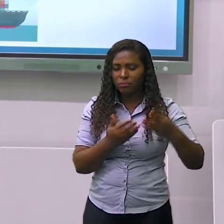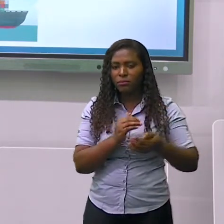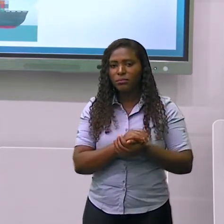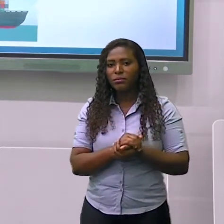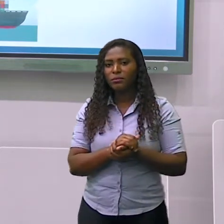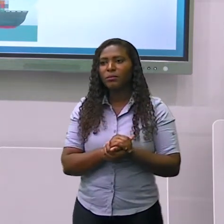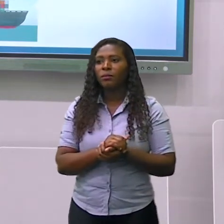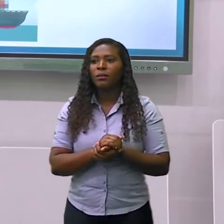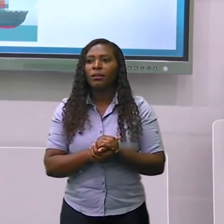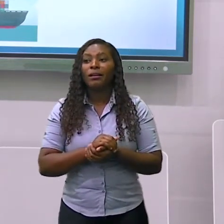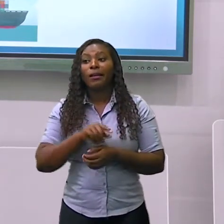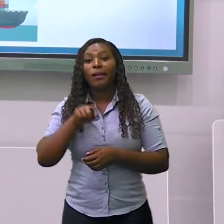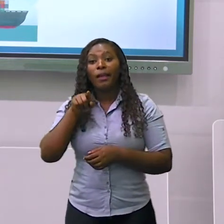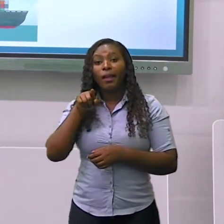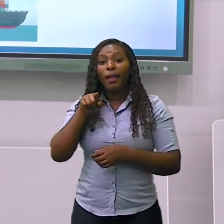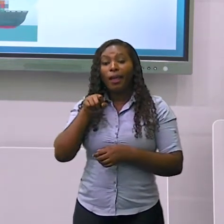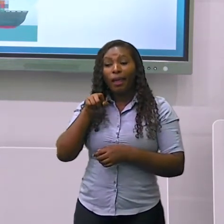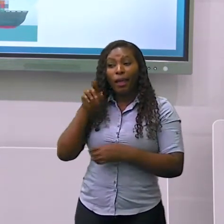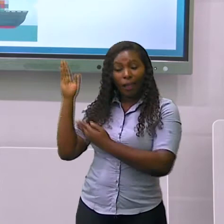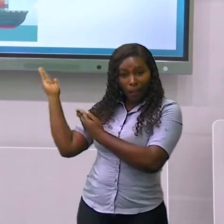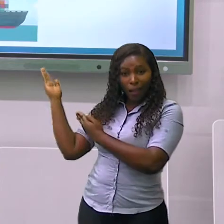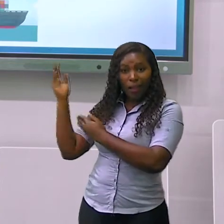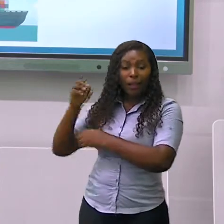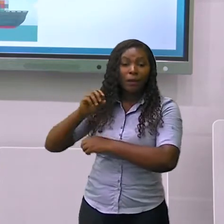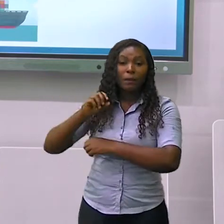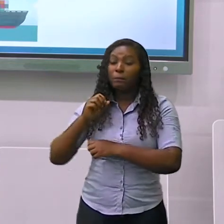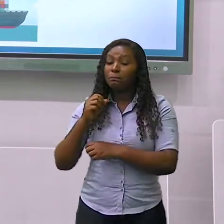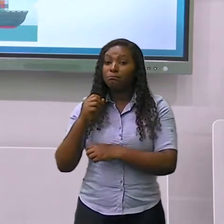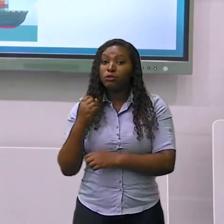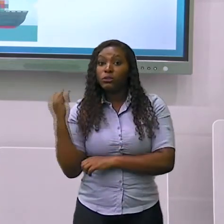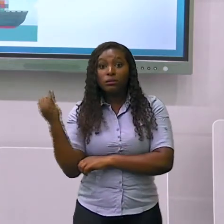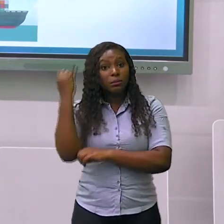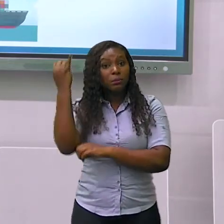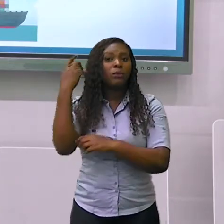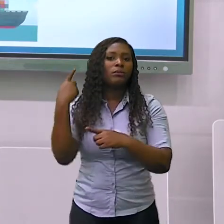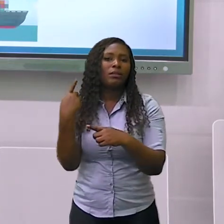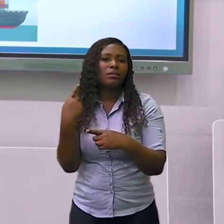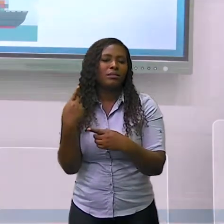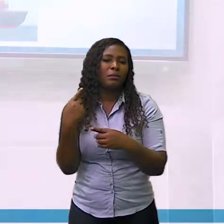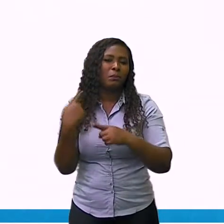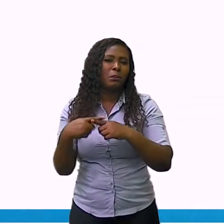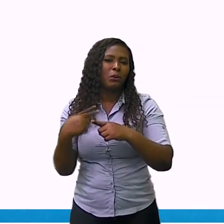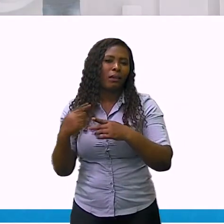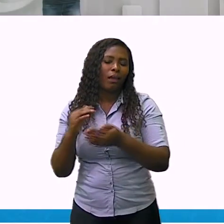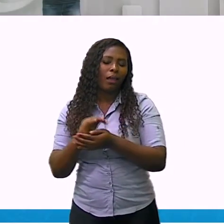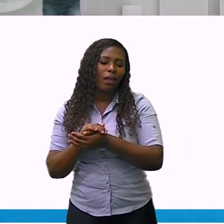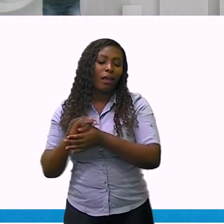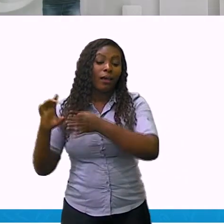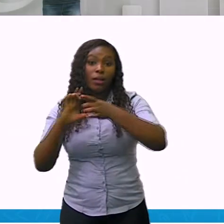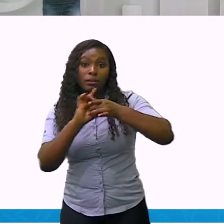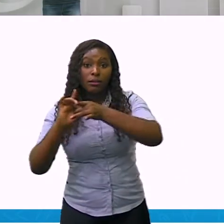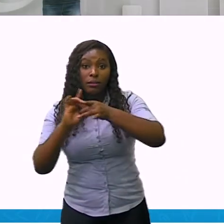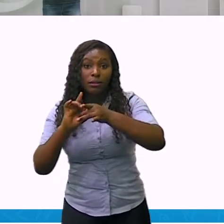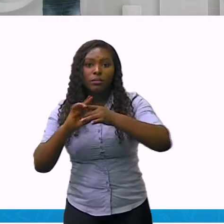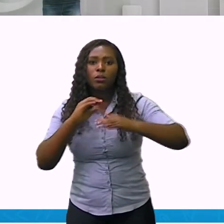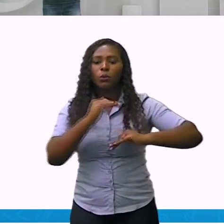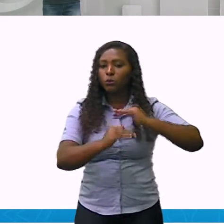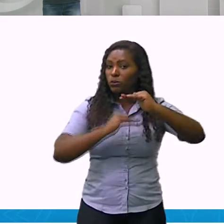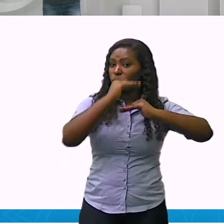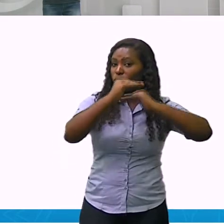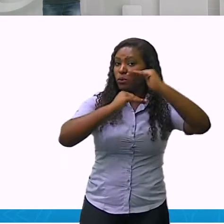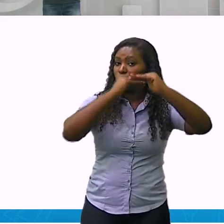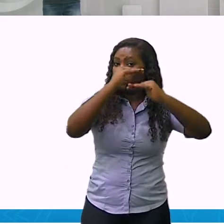ligação muito forte com o desenvolvimento, ou seja, o crescimento econômico dos